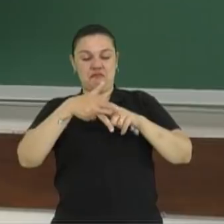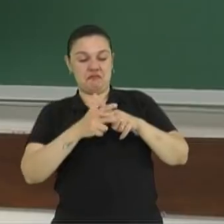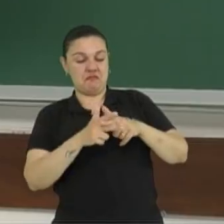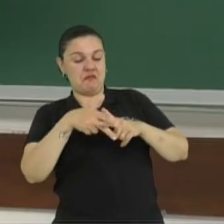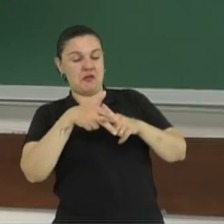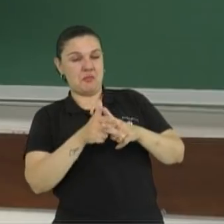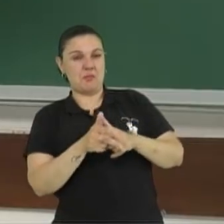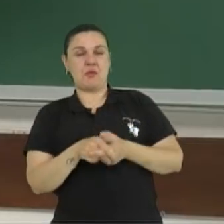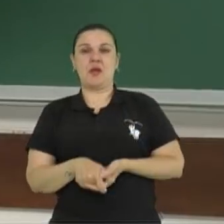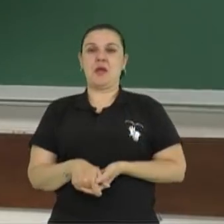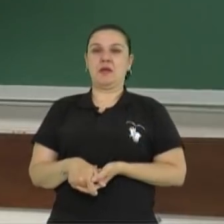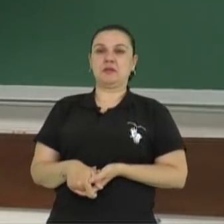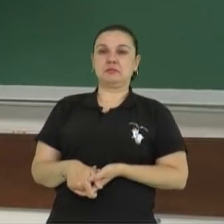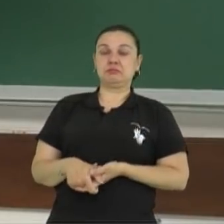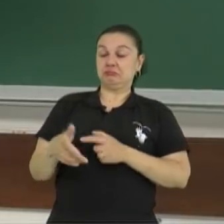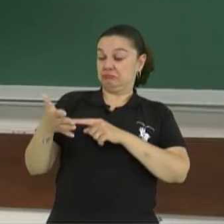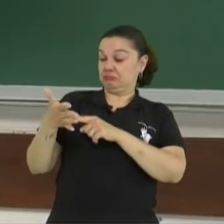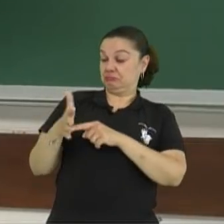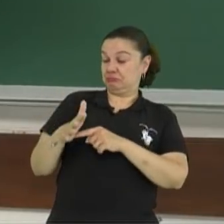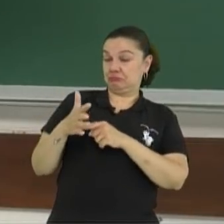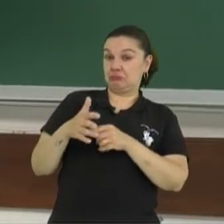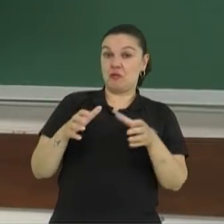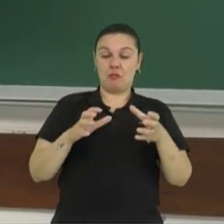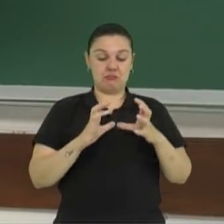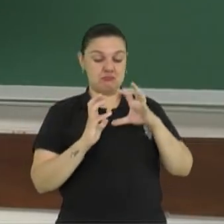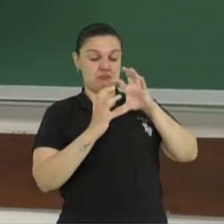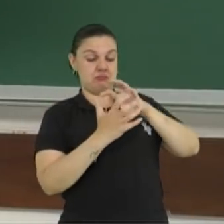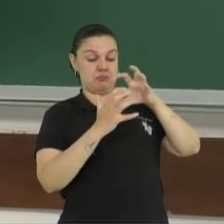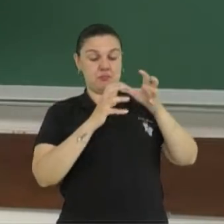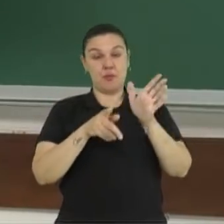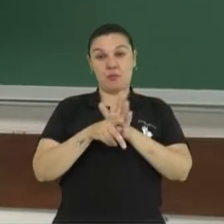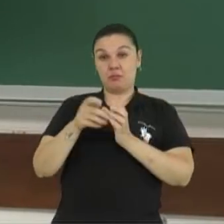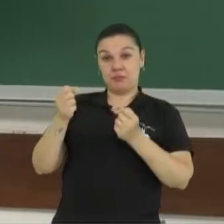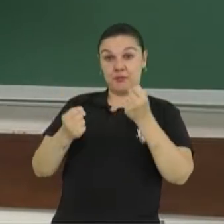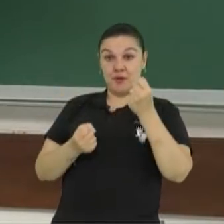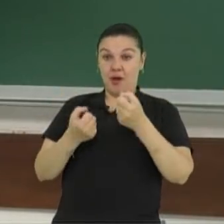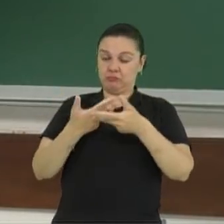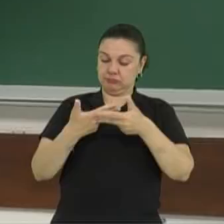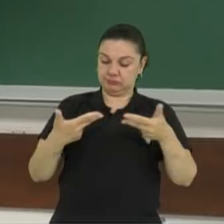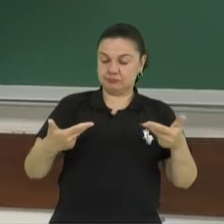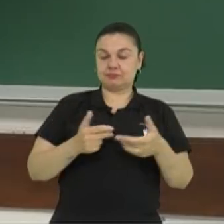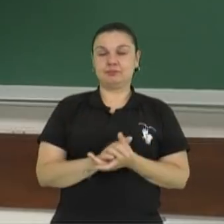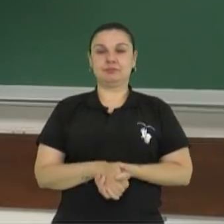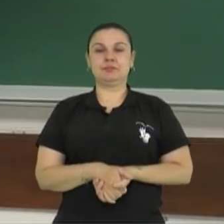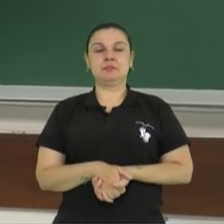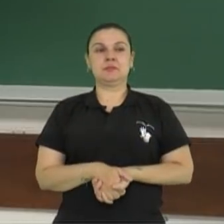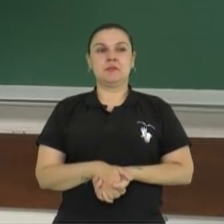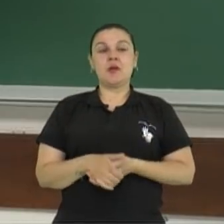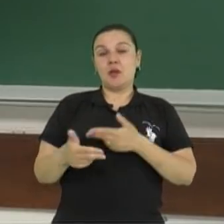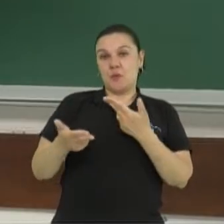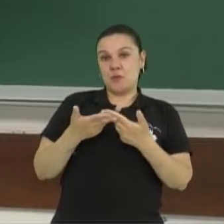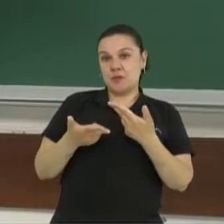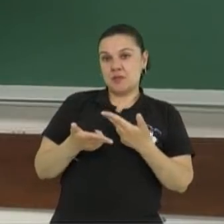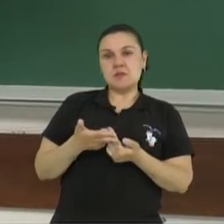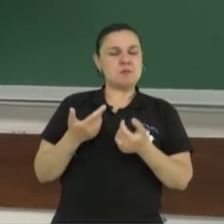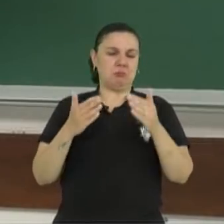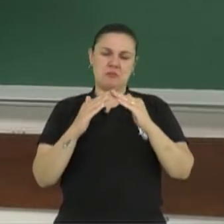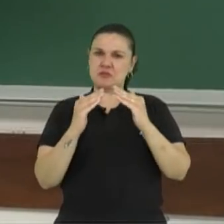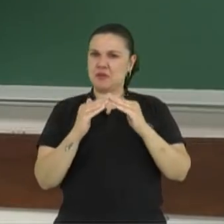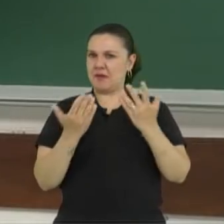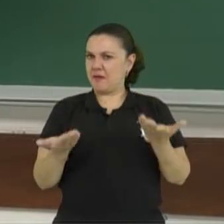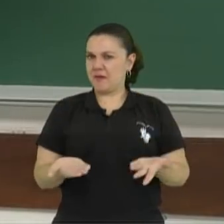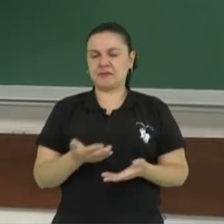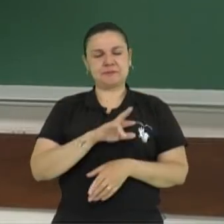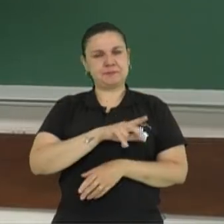ferramenta, numa máquina, numa peça de automóvel, né? E diversas outras coisas, um utensílio